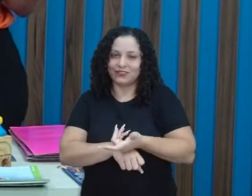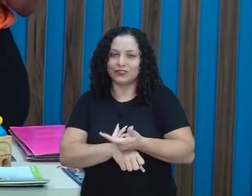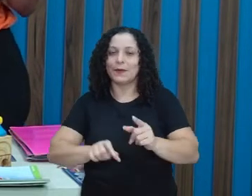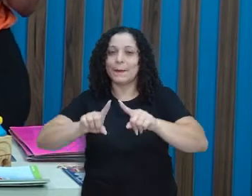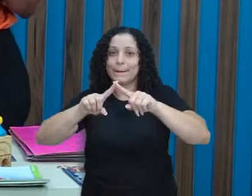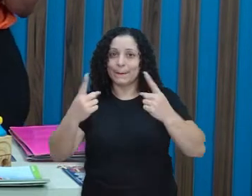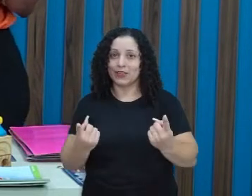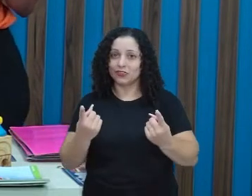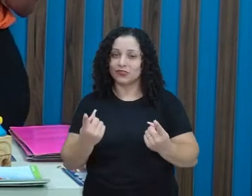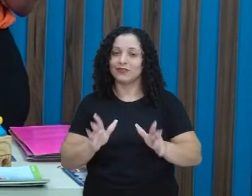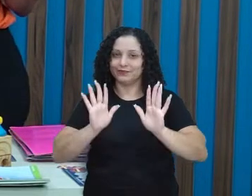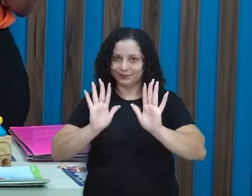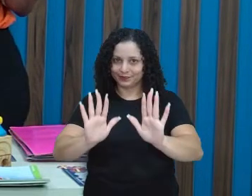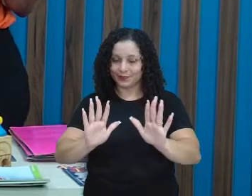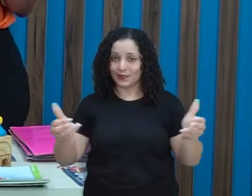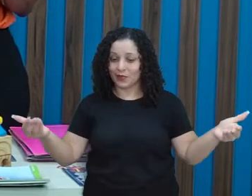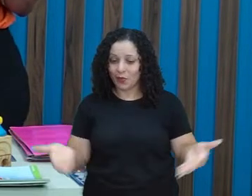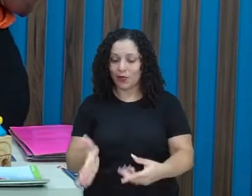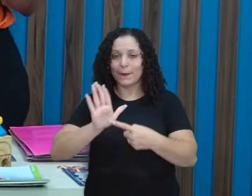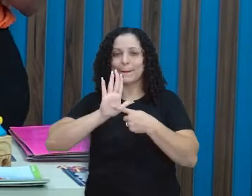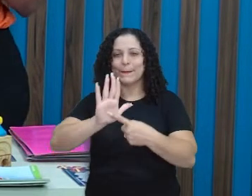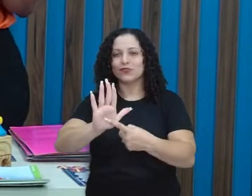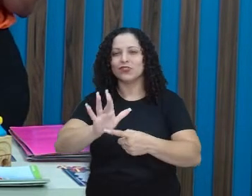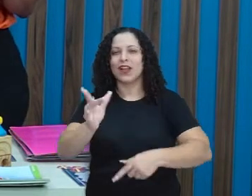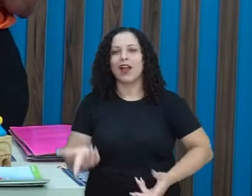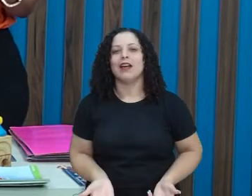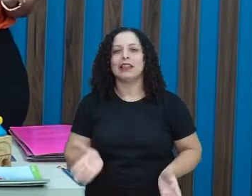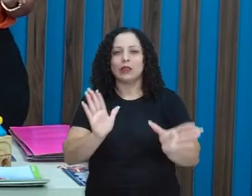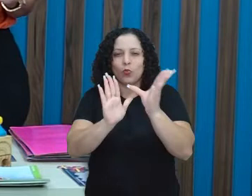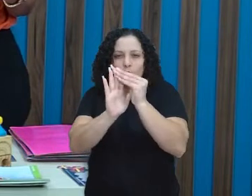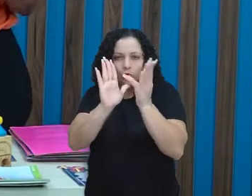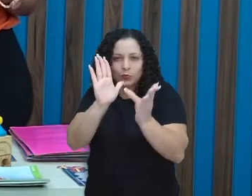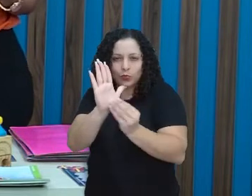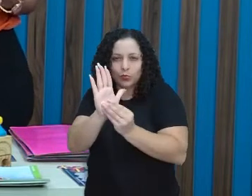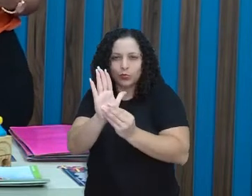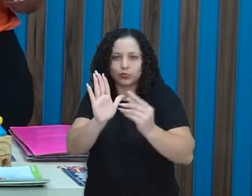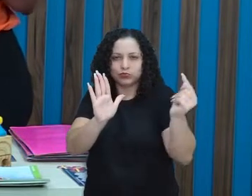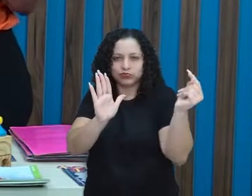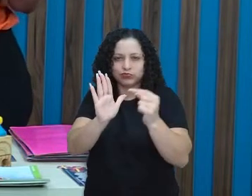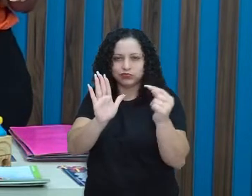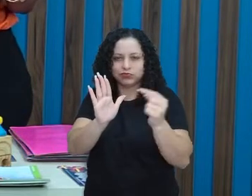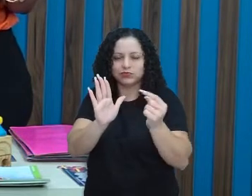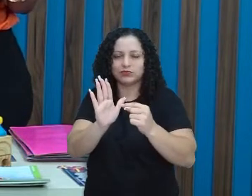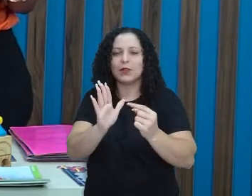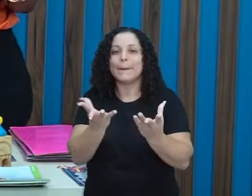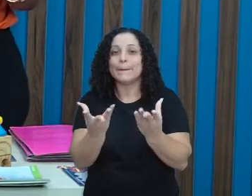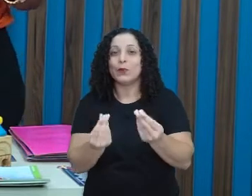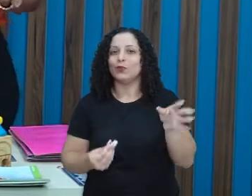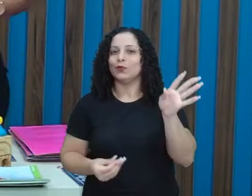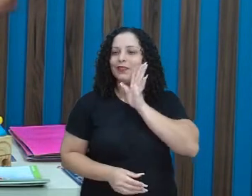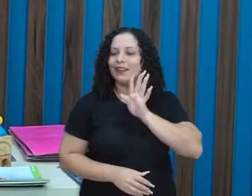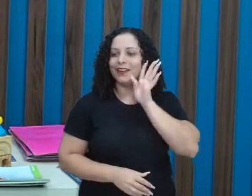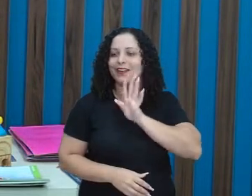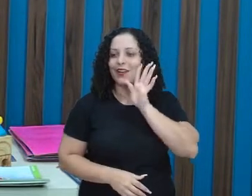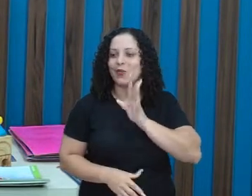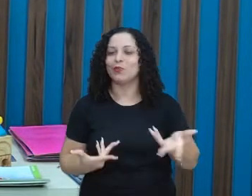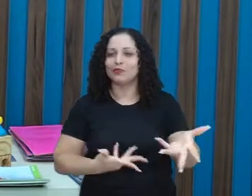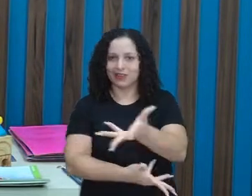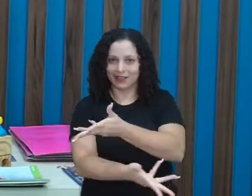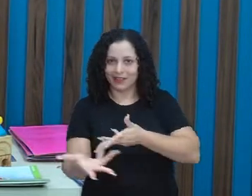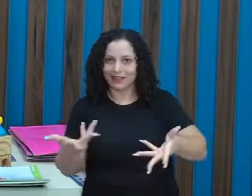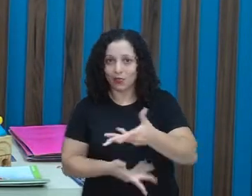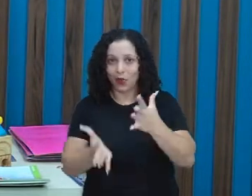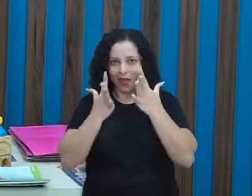gente encerrar, eu queria mostrar um material que eu acho muito interessante também, que está relacionado à